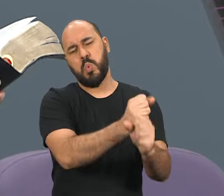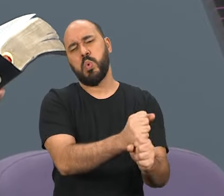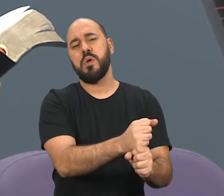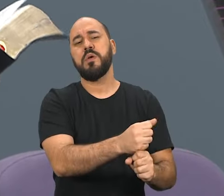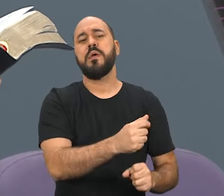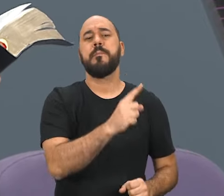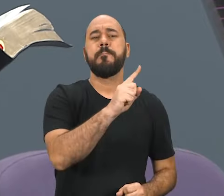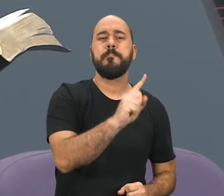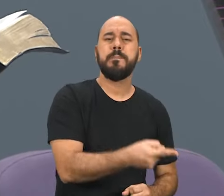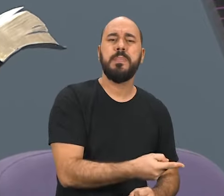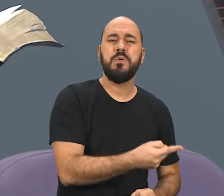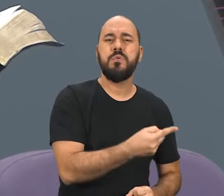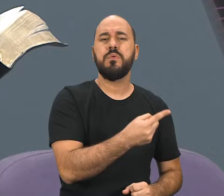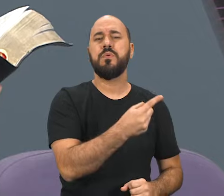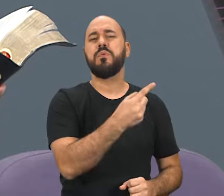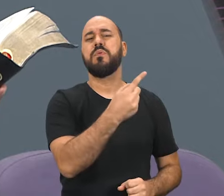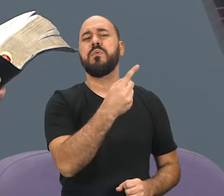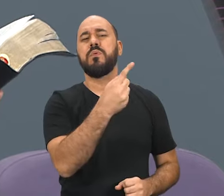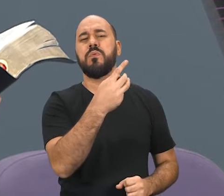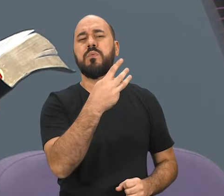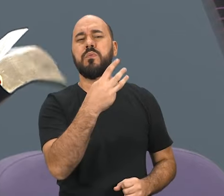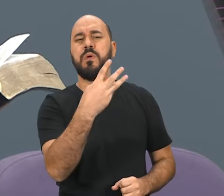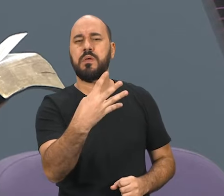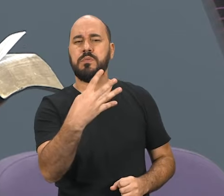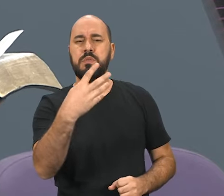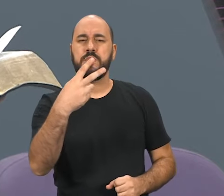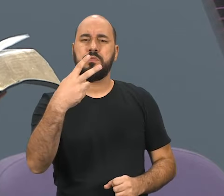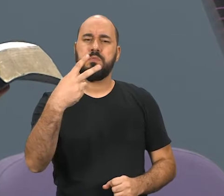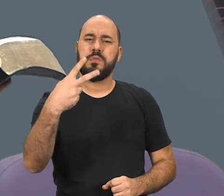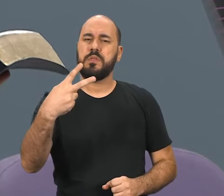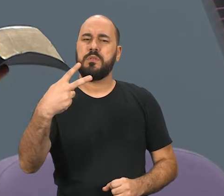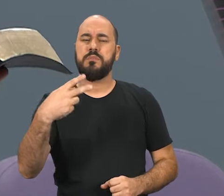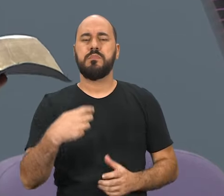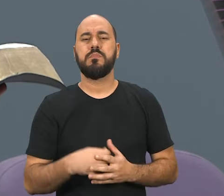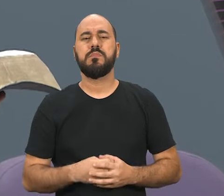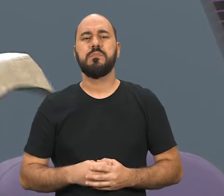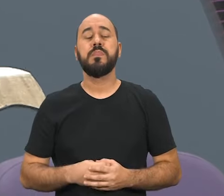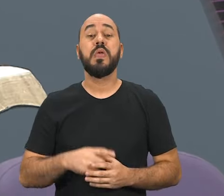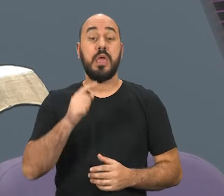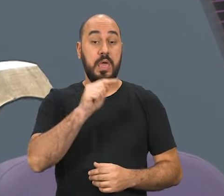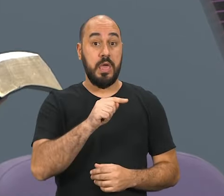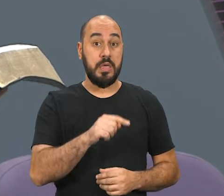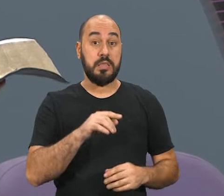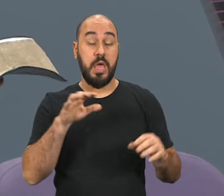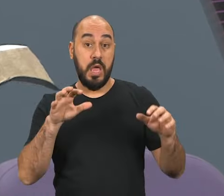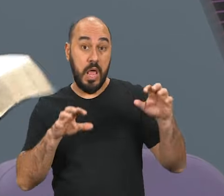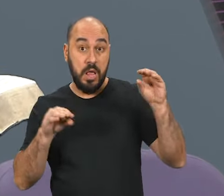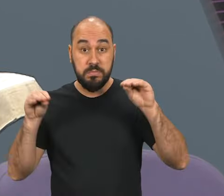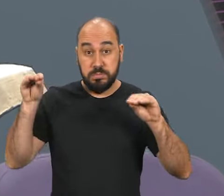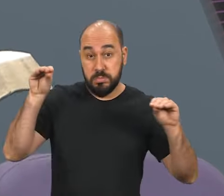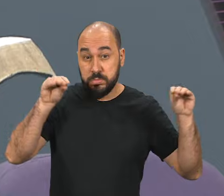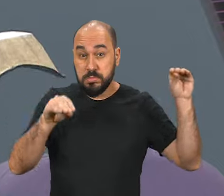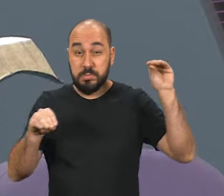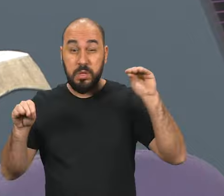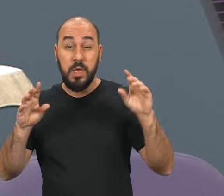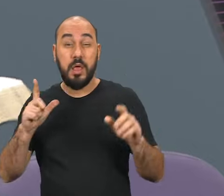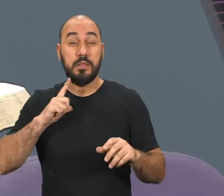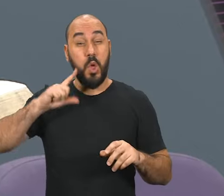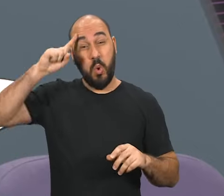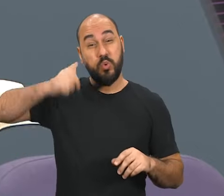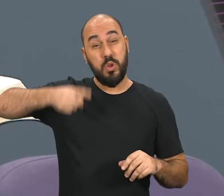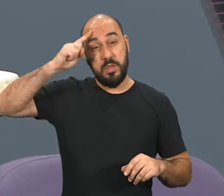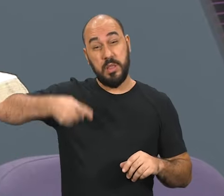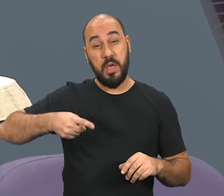aqui, entenda bem, está dizendo que essa besta receberia autoridade para agir, para